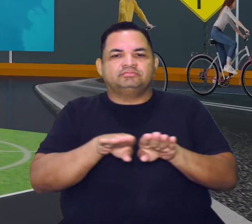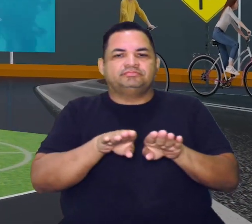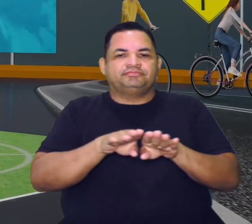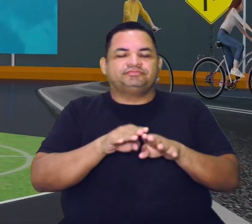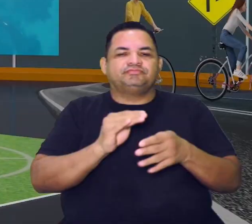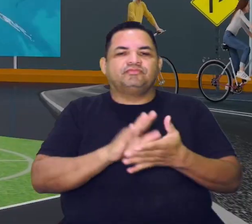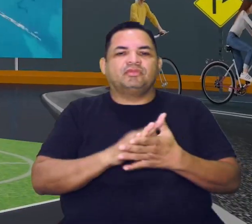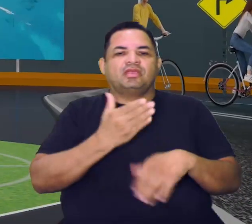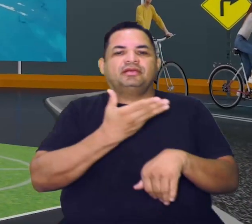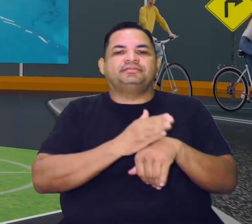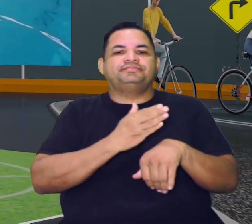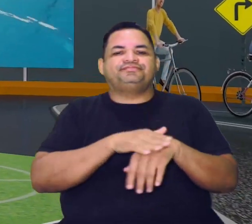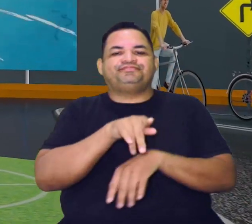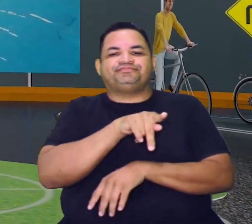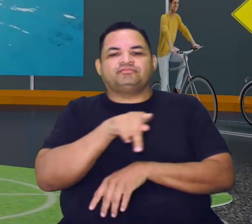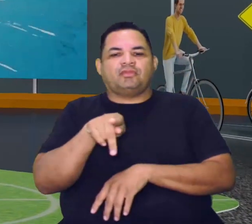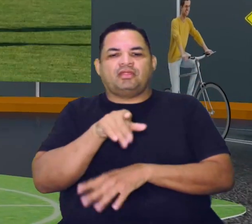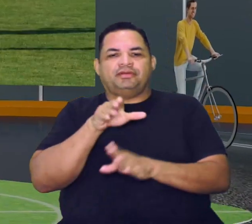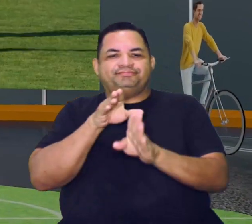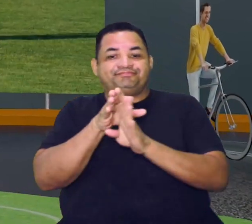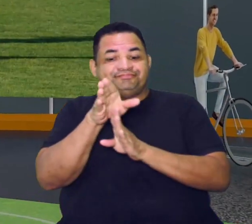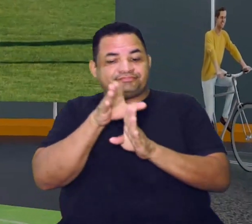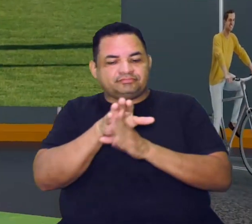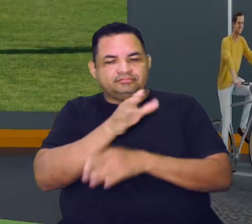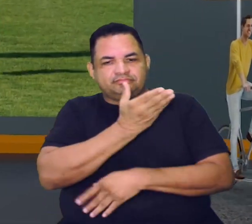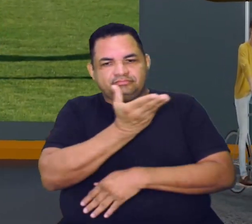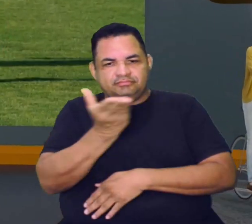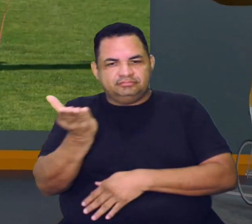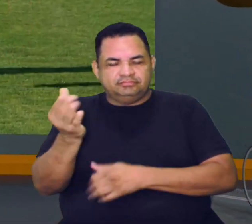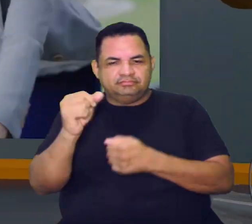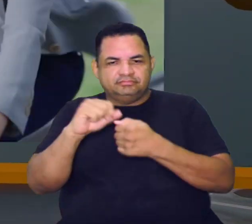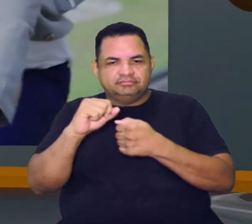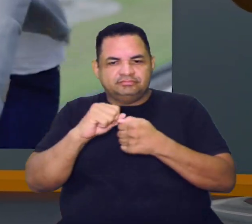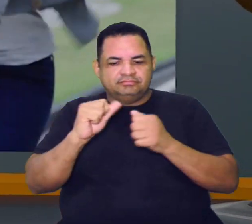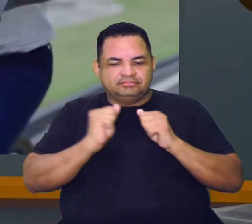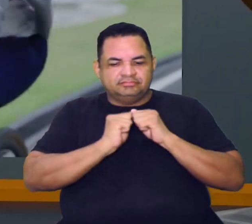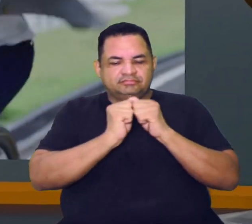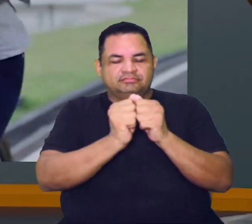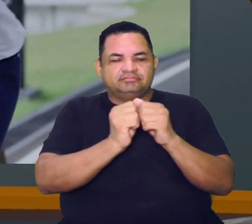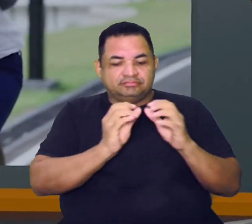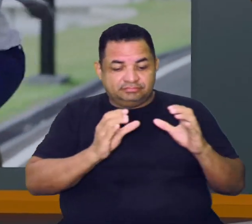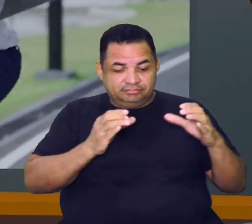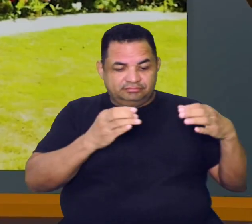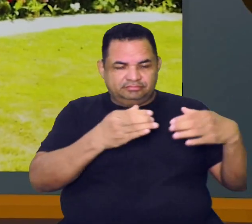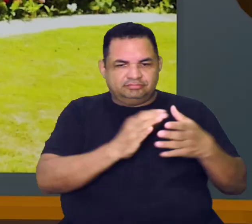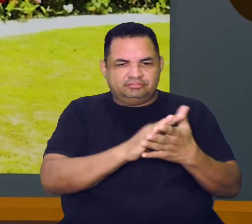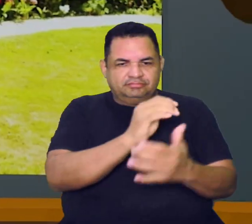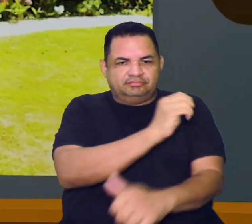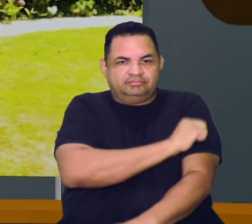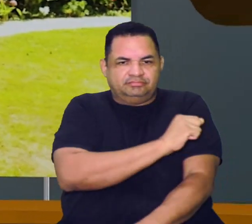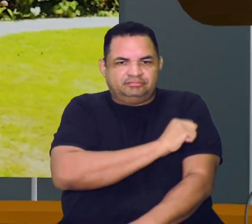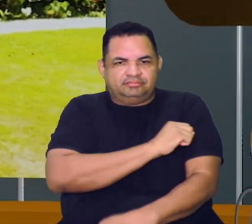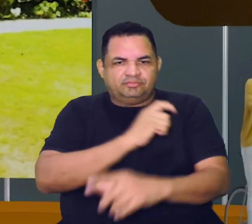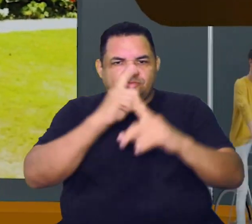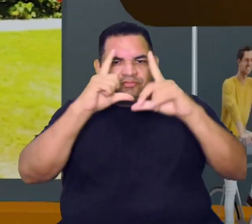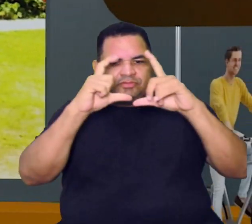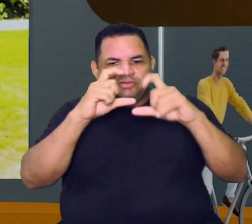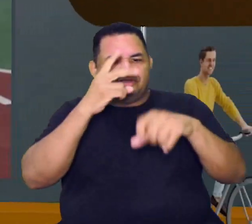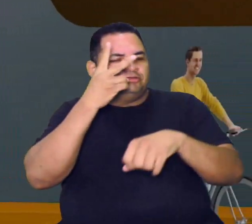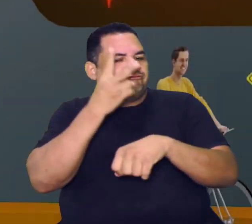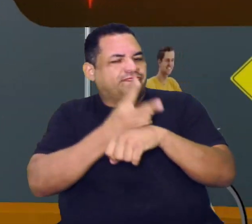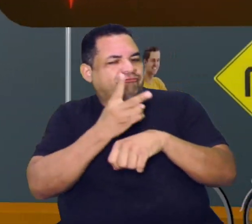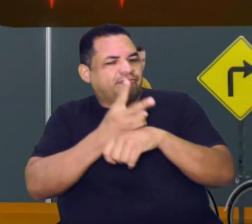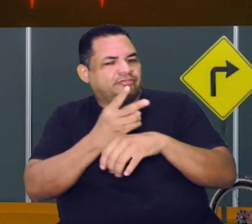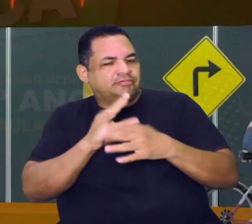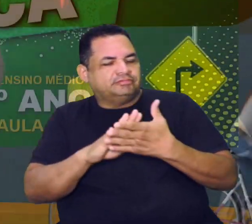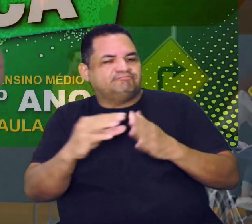as práticas que o professor vai aí orientar você para realizar junto com a turma. Registre tudo, mande para o seu professor,